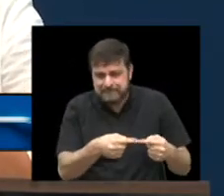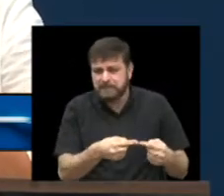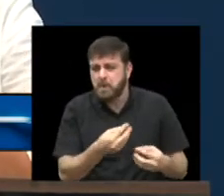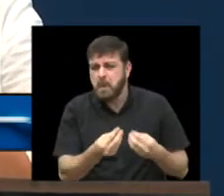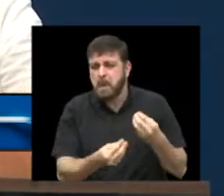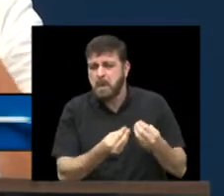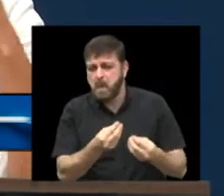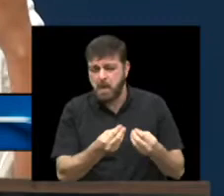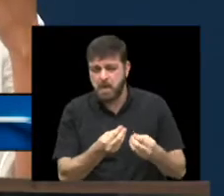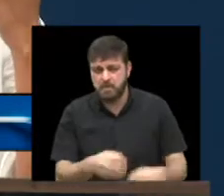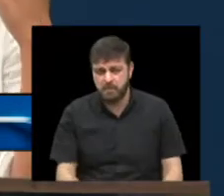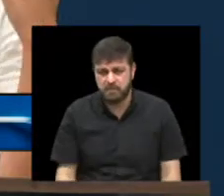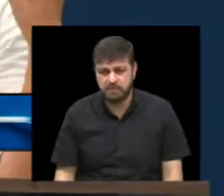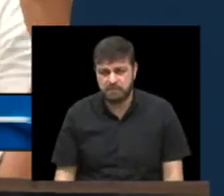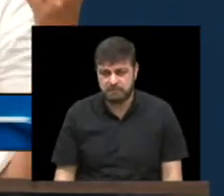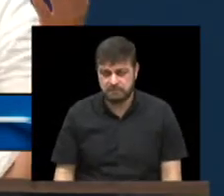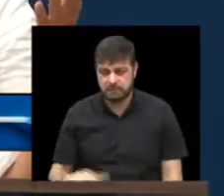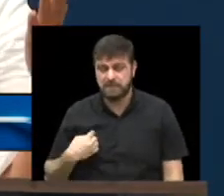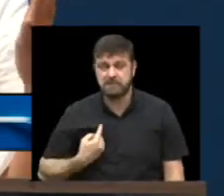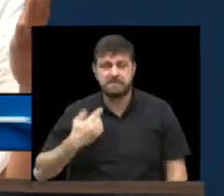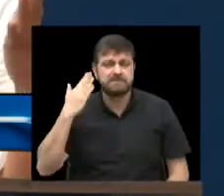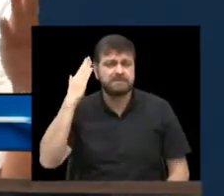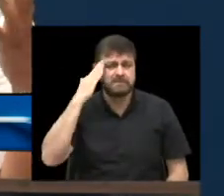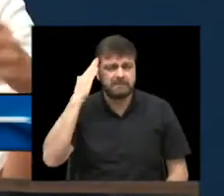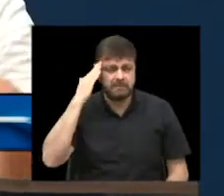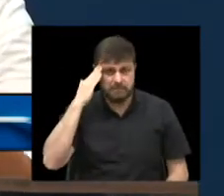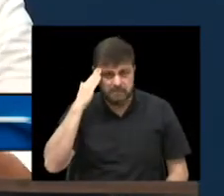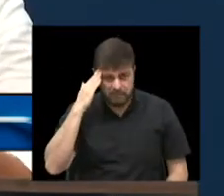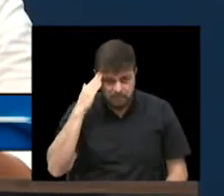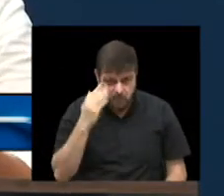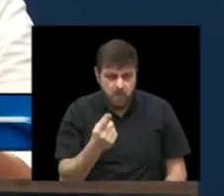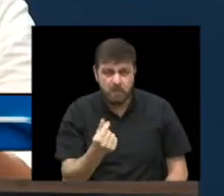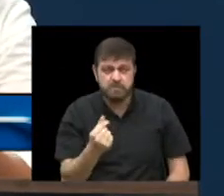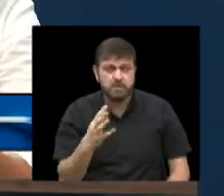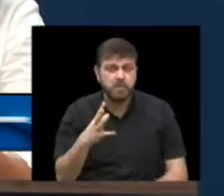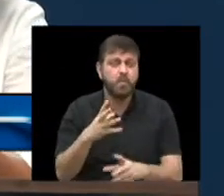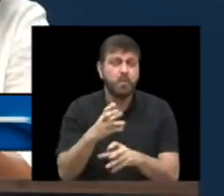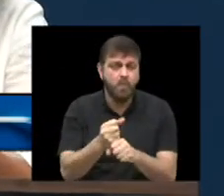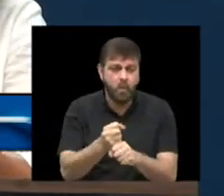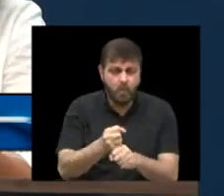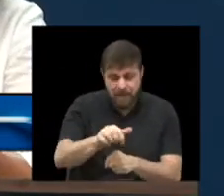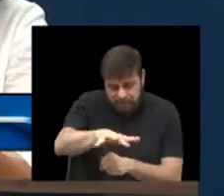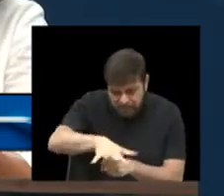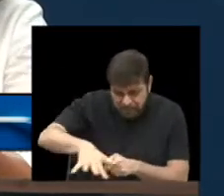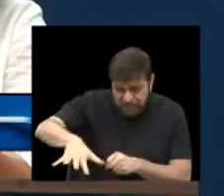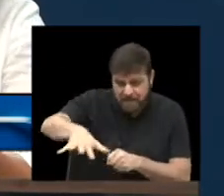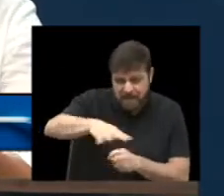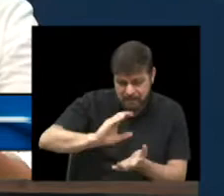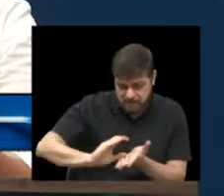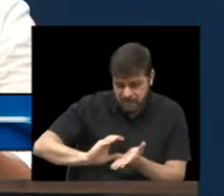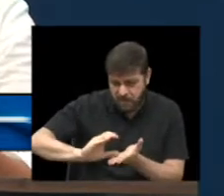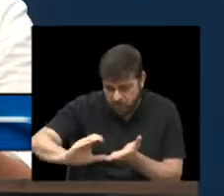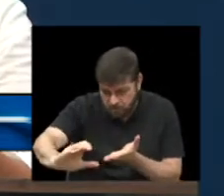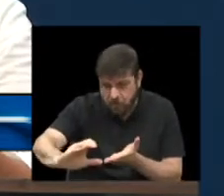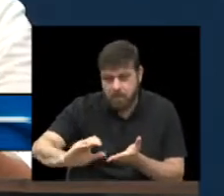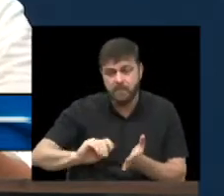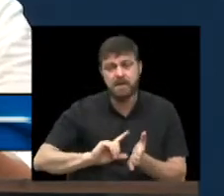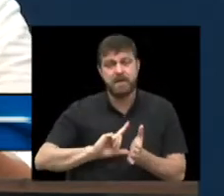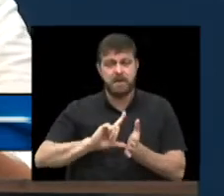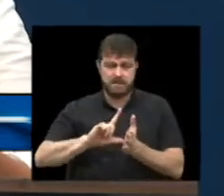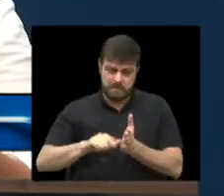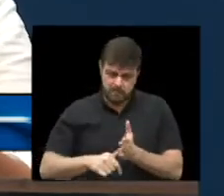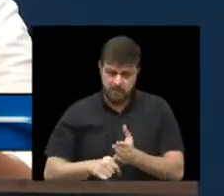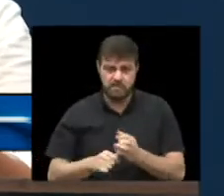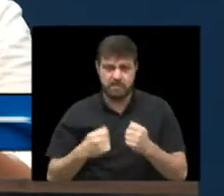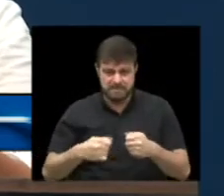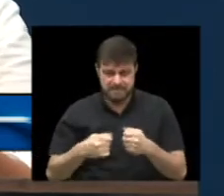como uma diretriz a ser levada, que depois pode ser, que depois tem